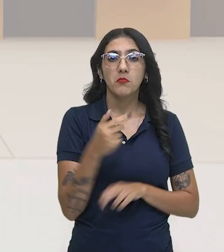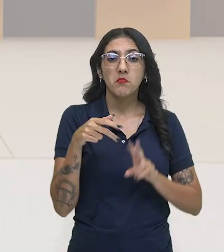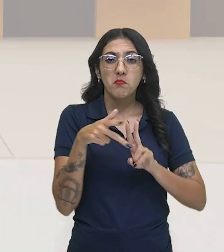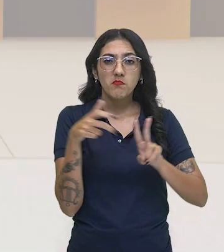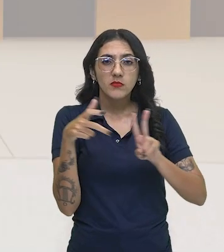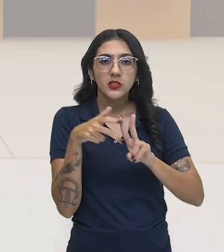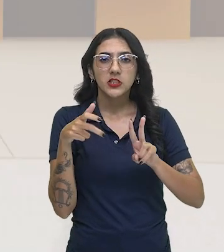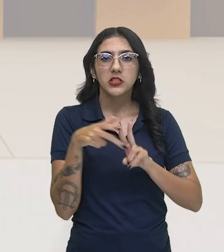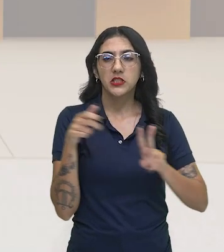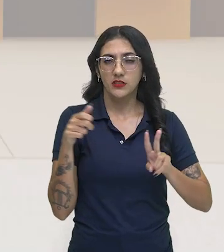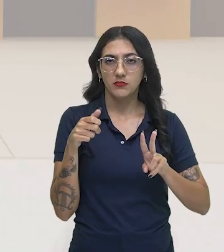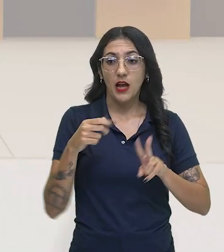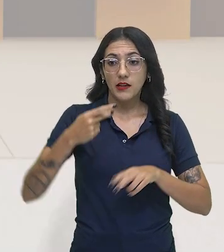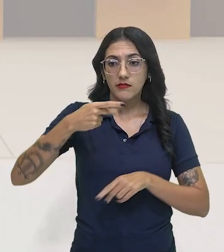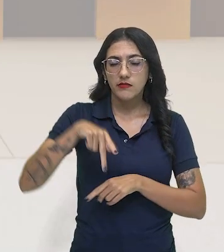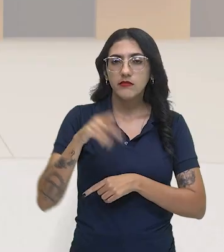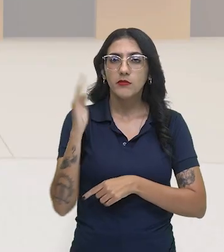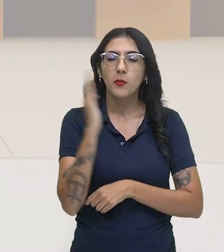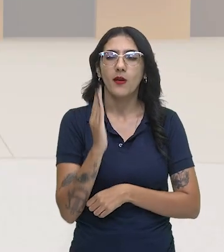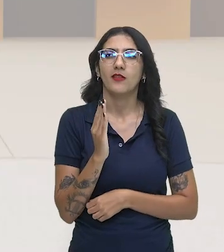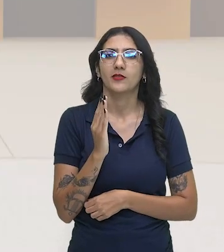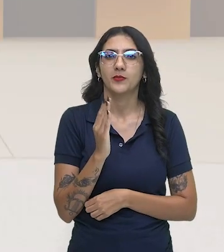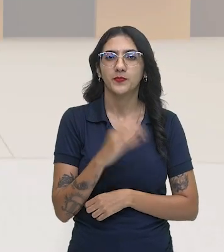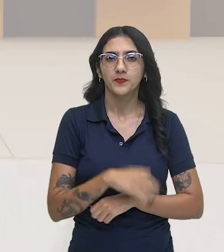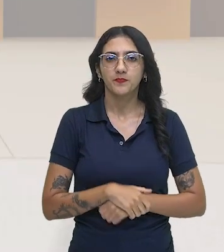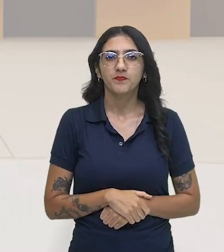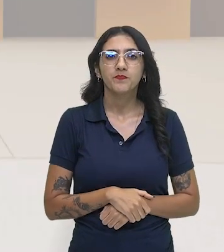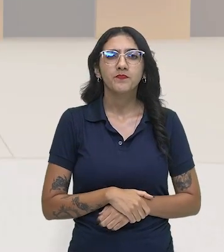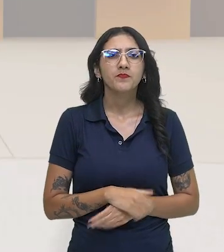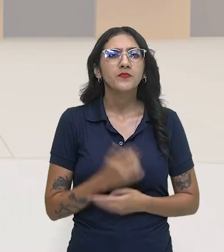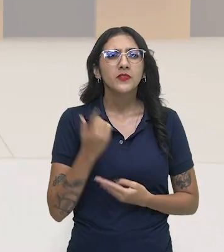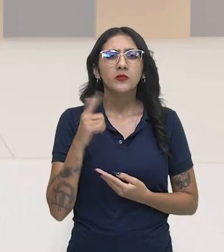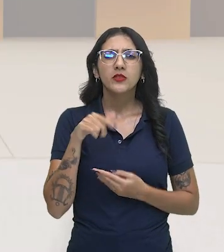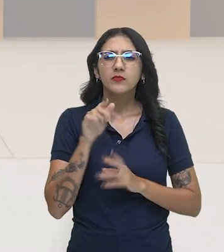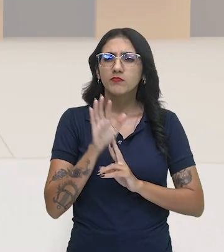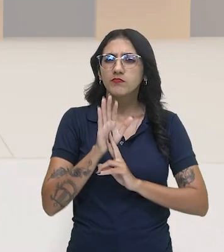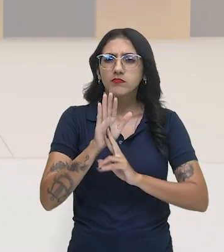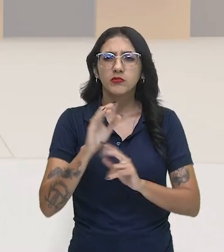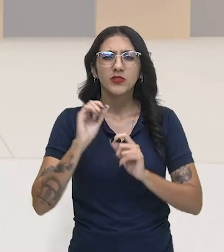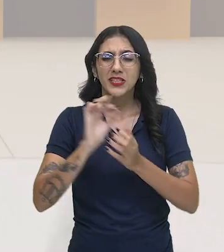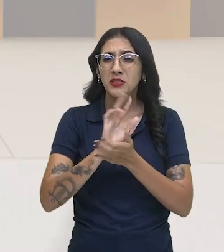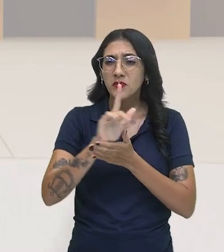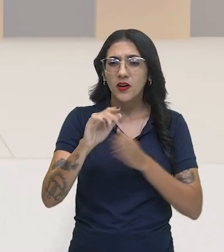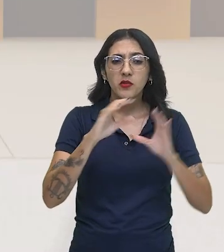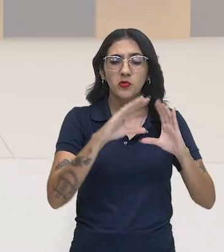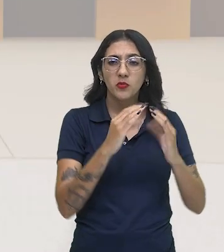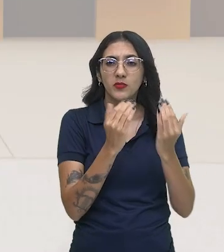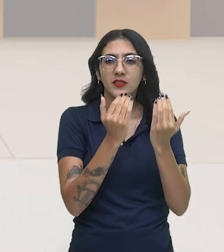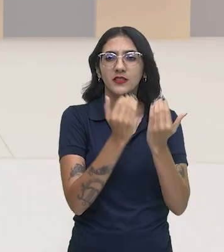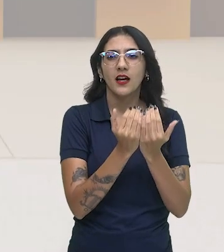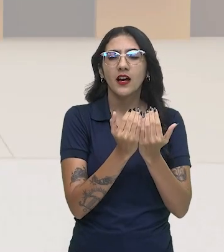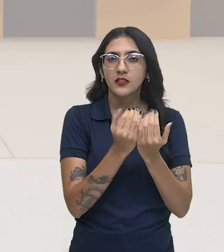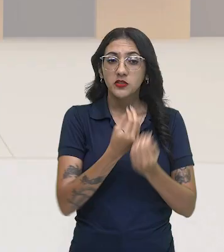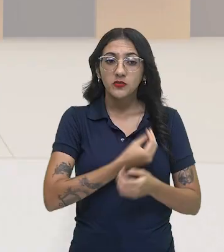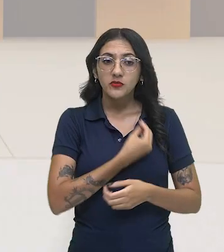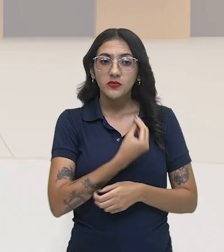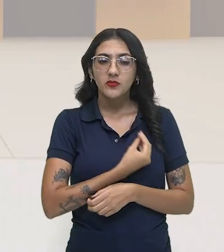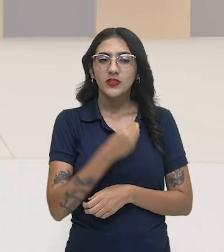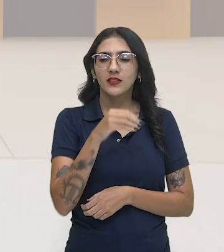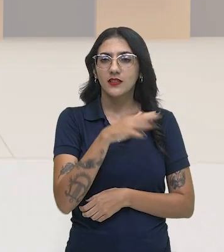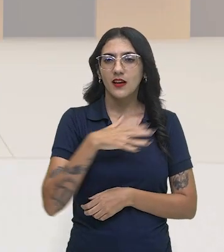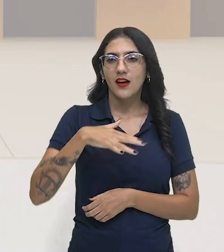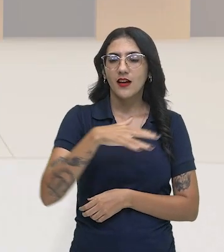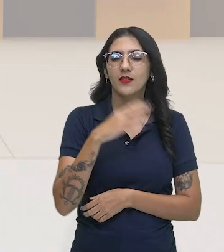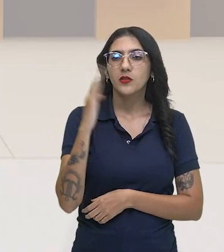indígenas diferentes aqui no território brasileiro. Isso é reflexo de que tem muitas comunidades diferentes que ainda estão atuando aqui. Que legal. Né, ainda